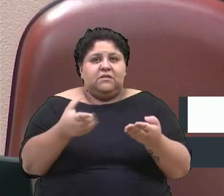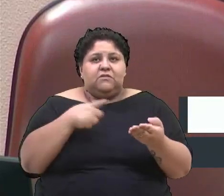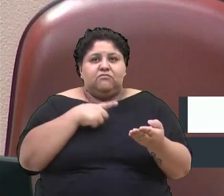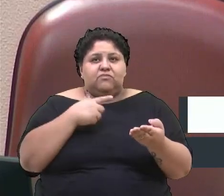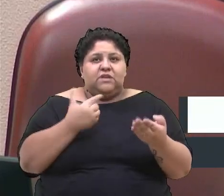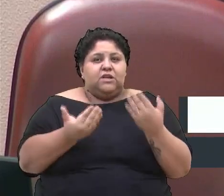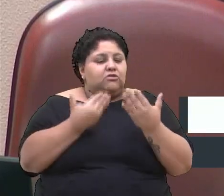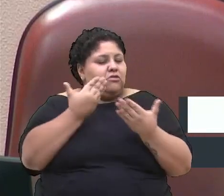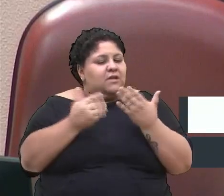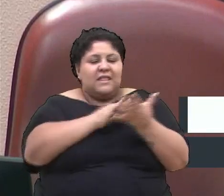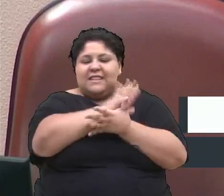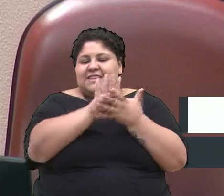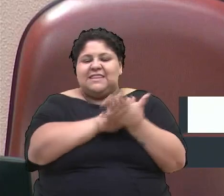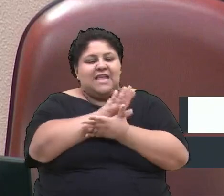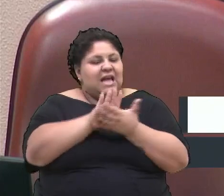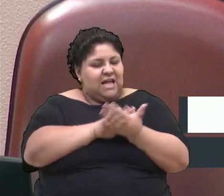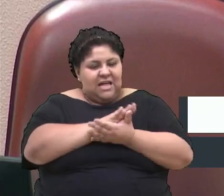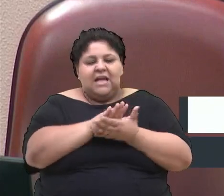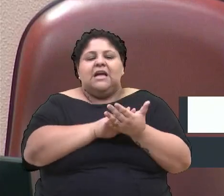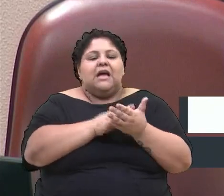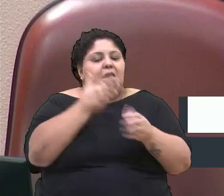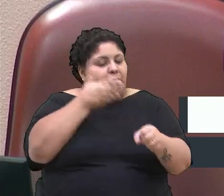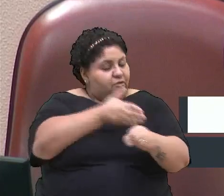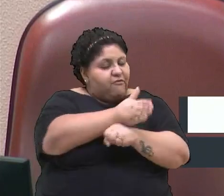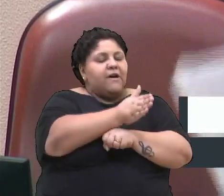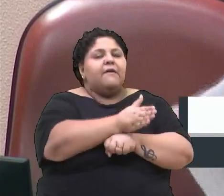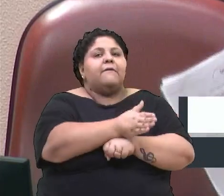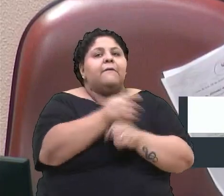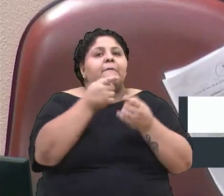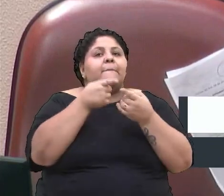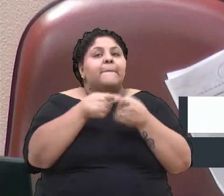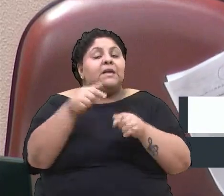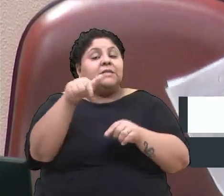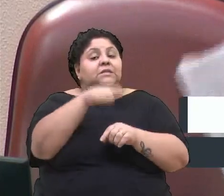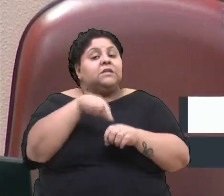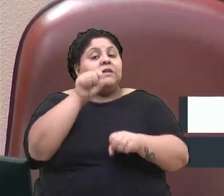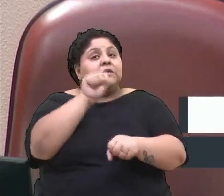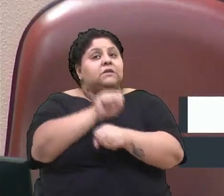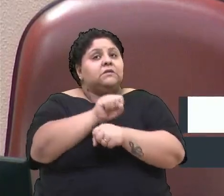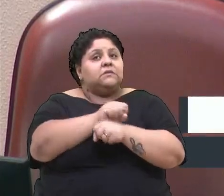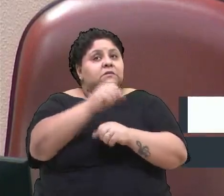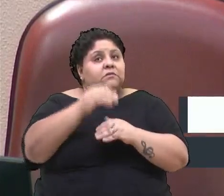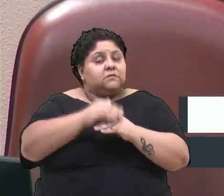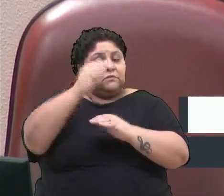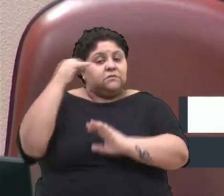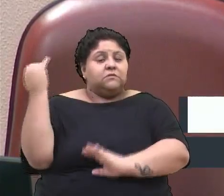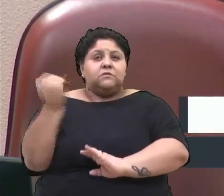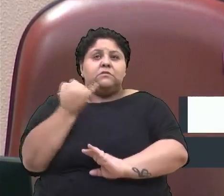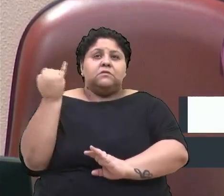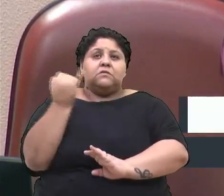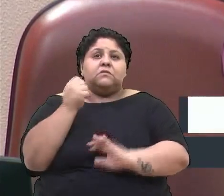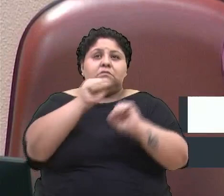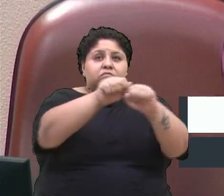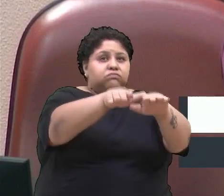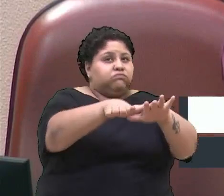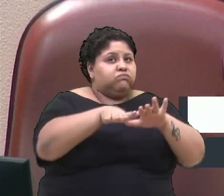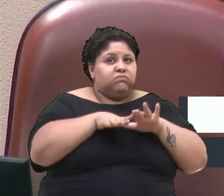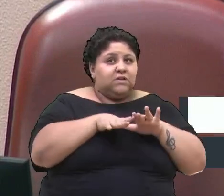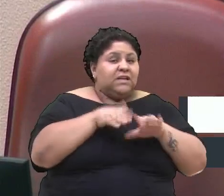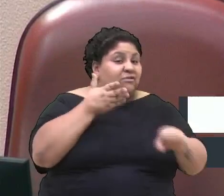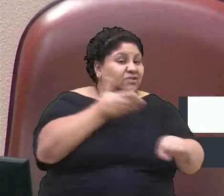dúvida, vereador Bortola, que ela será aprovada. Mas eu espero que o mais importante é lá na Assembleia que não seja